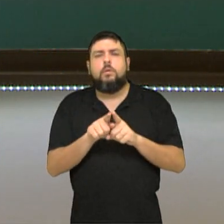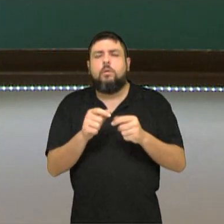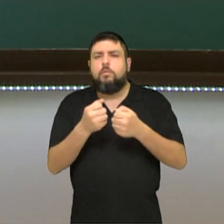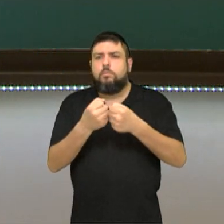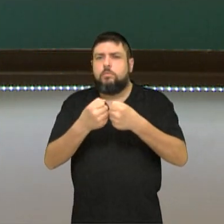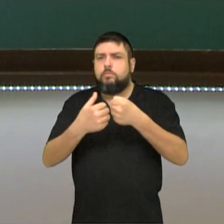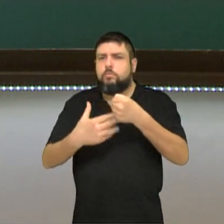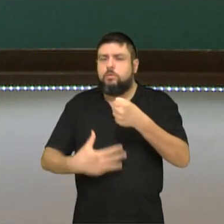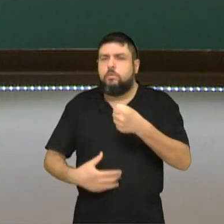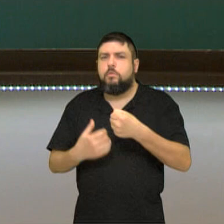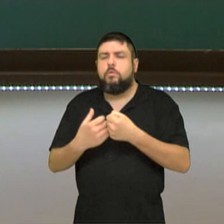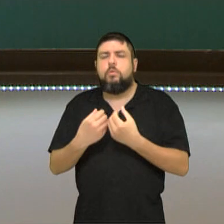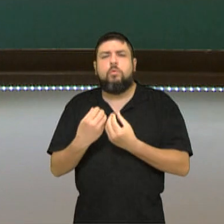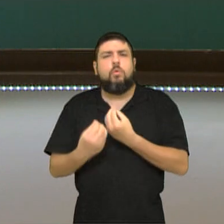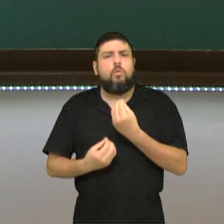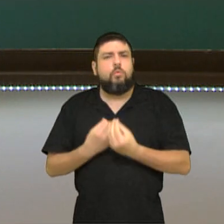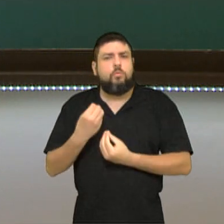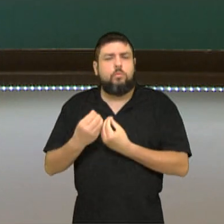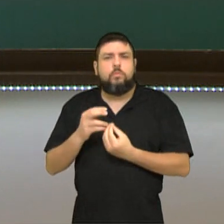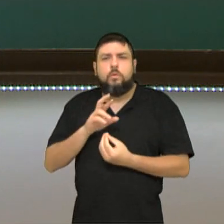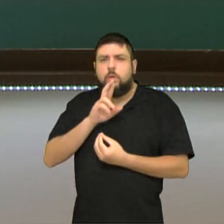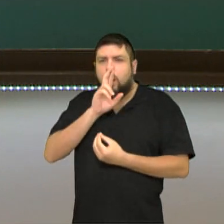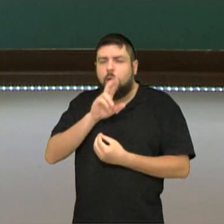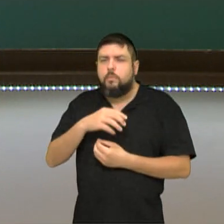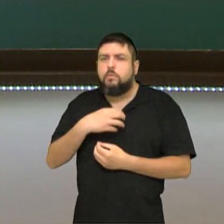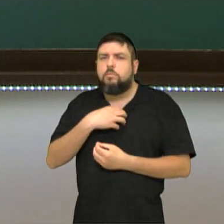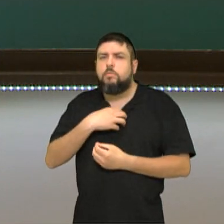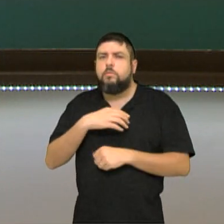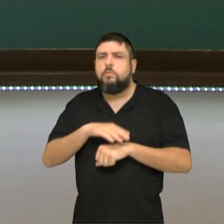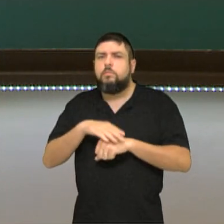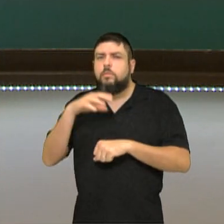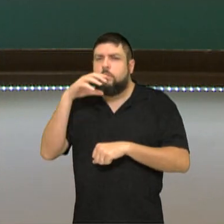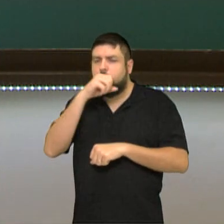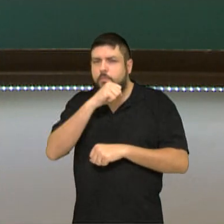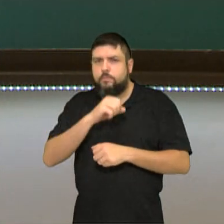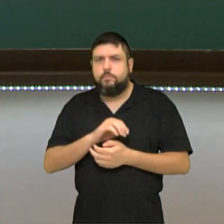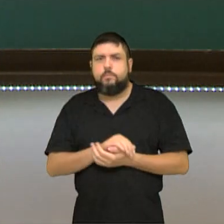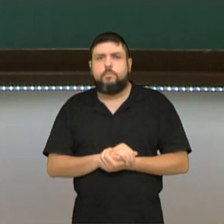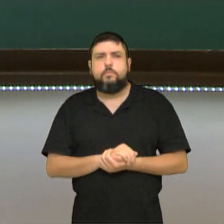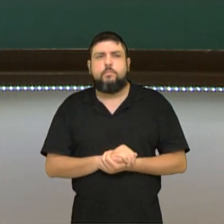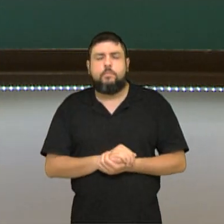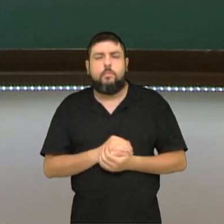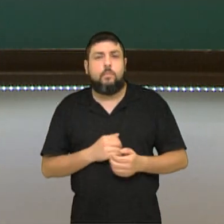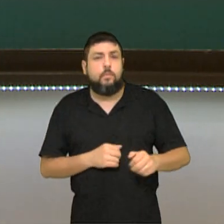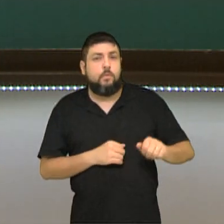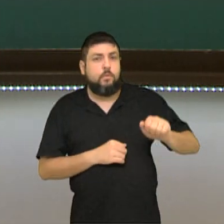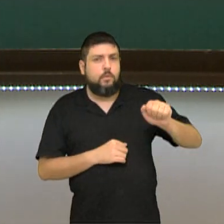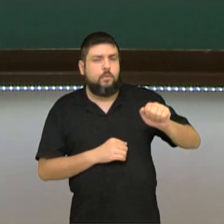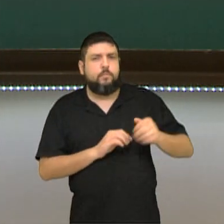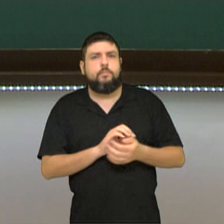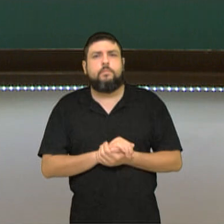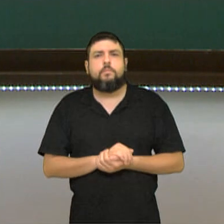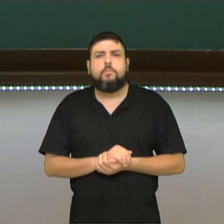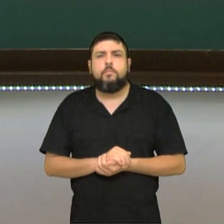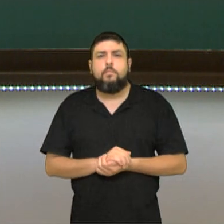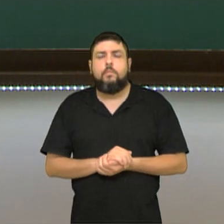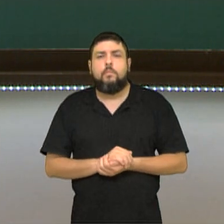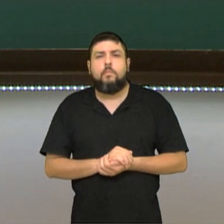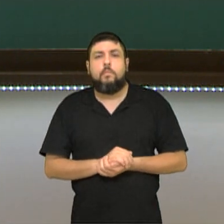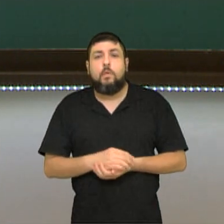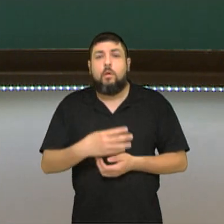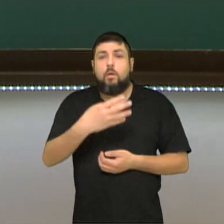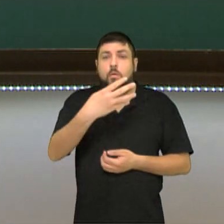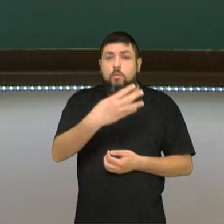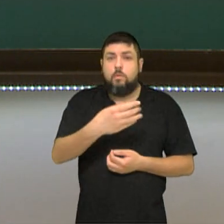para resolver de uma maneira mais prática e mais rápida as continhas que apareceram ali. Na letra A, o 42 eu consigo